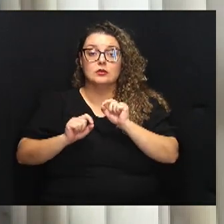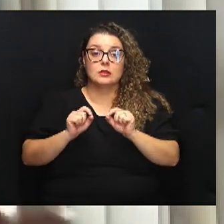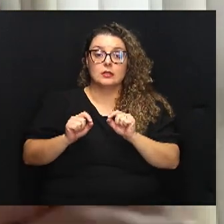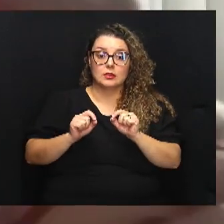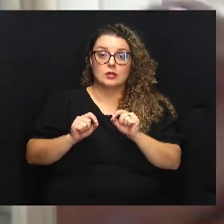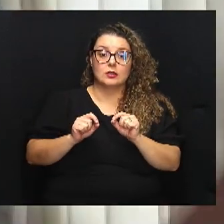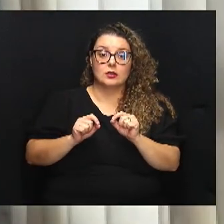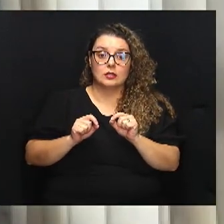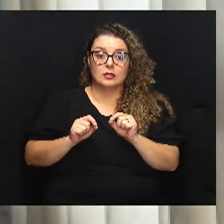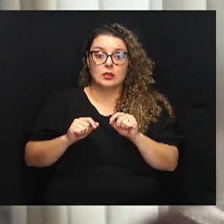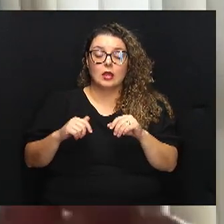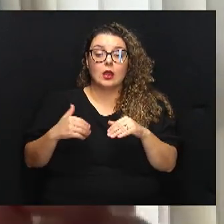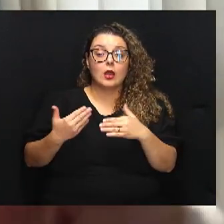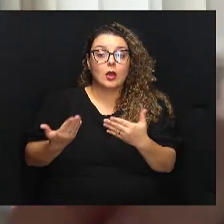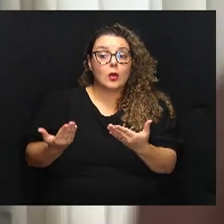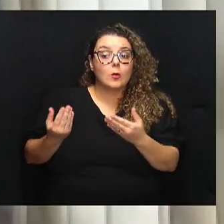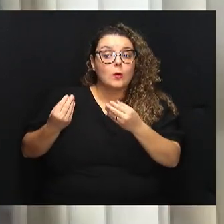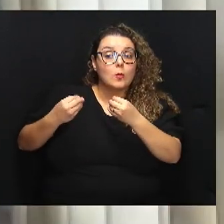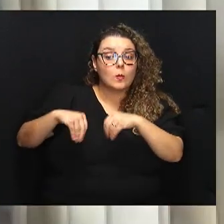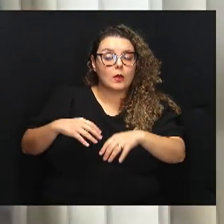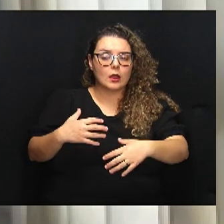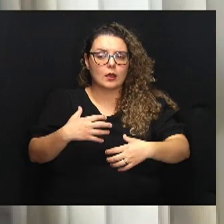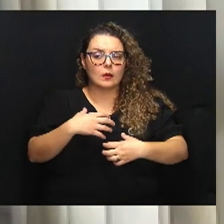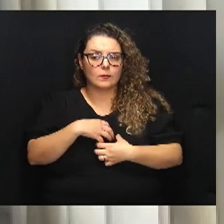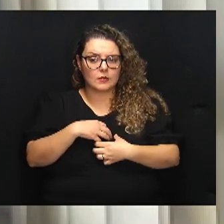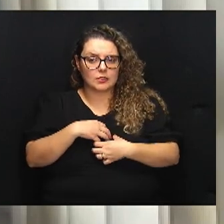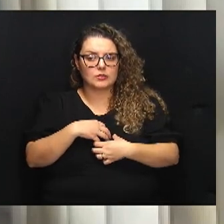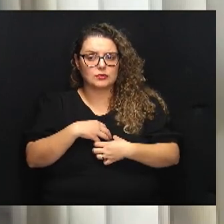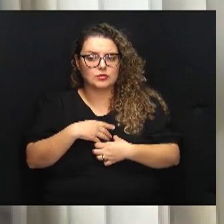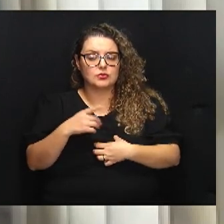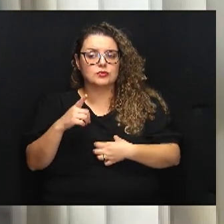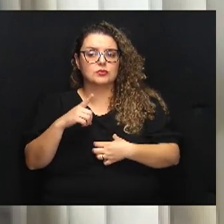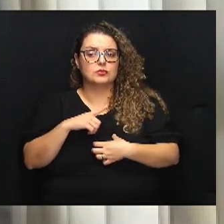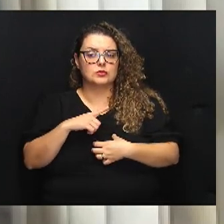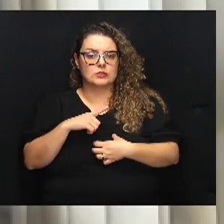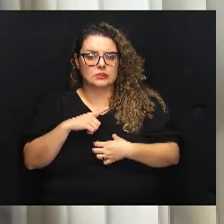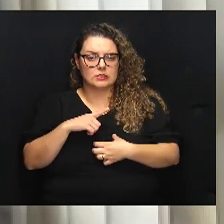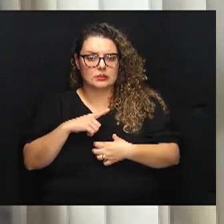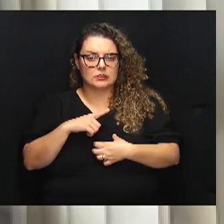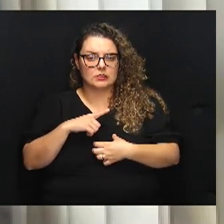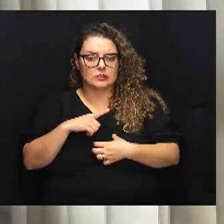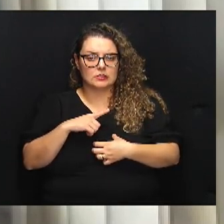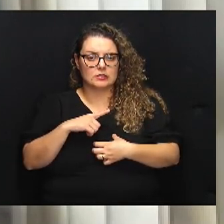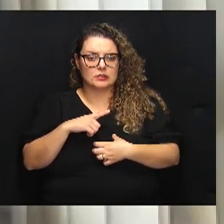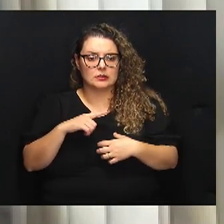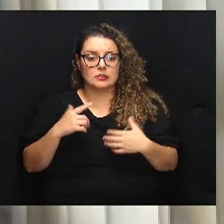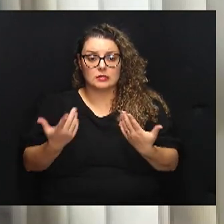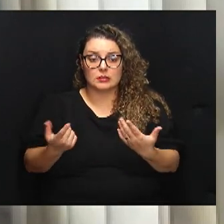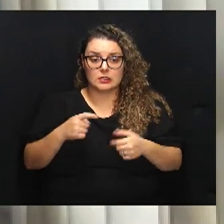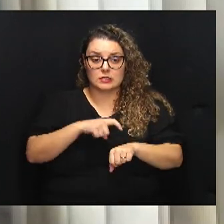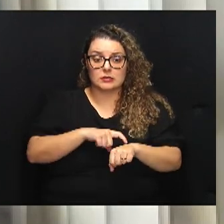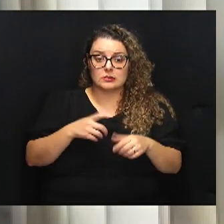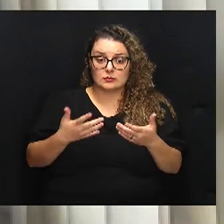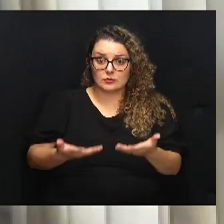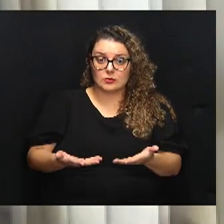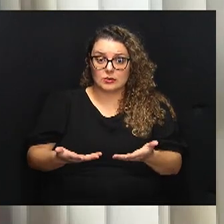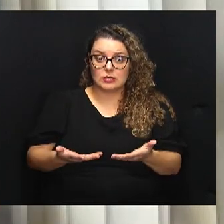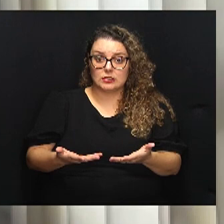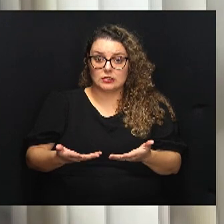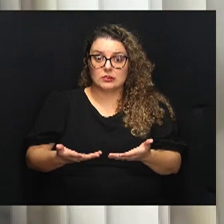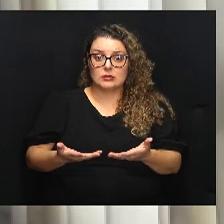é o prejuízo emocional, né, que essa situação